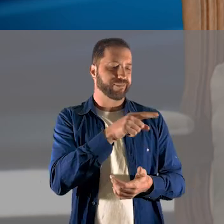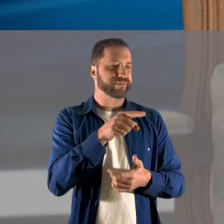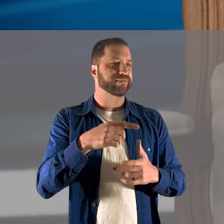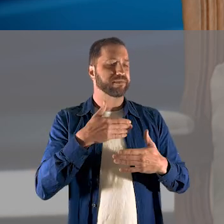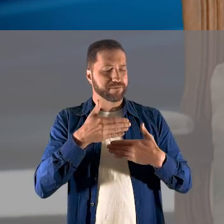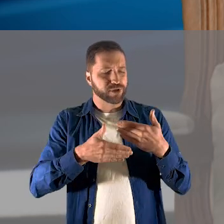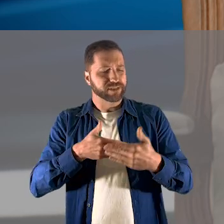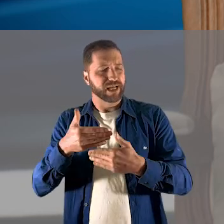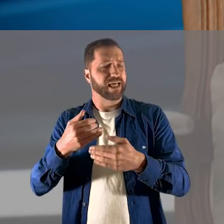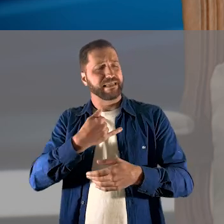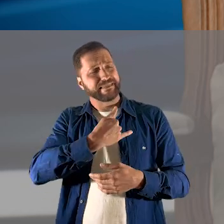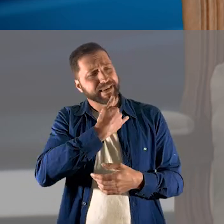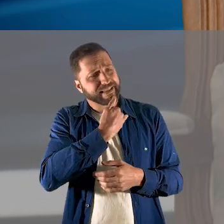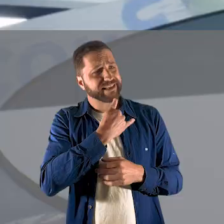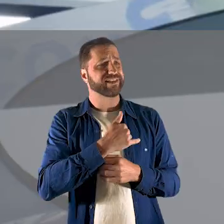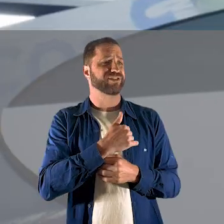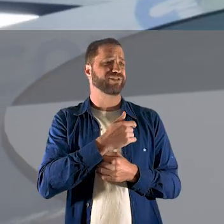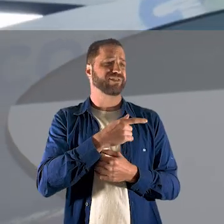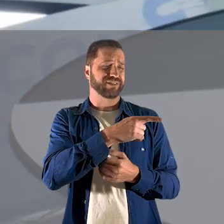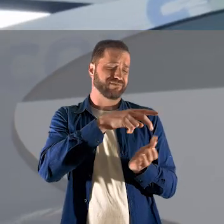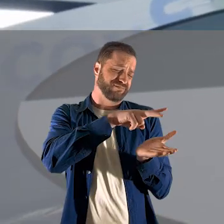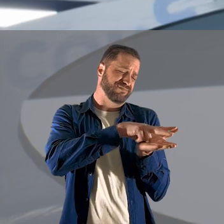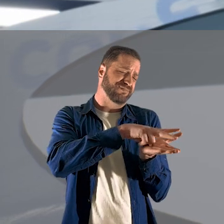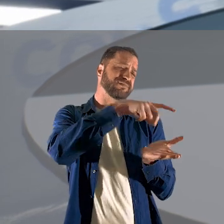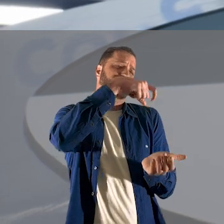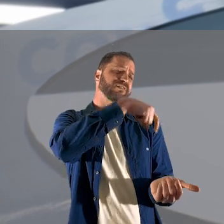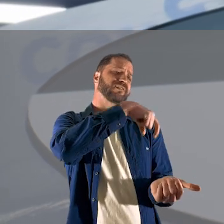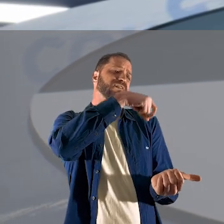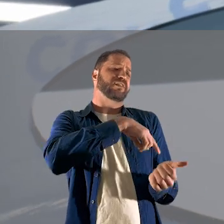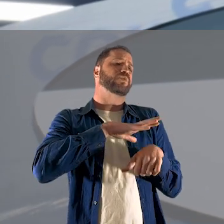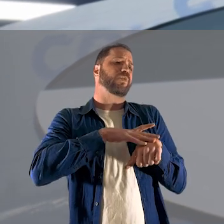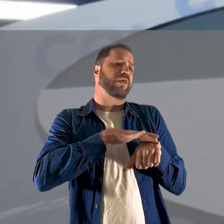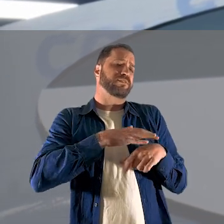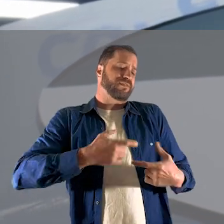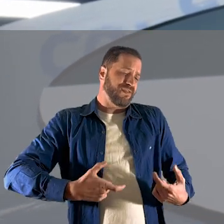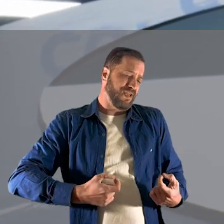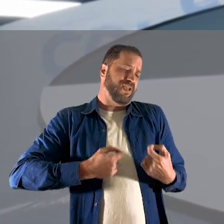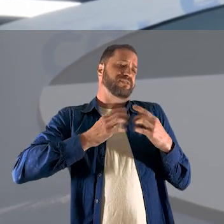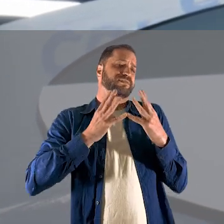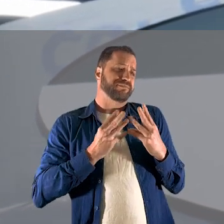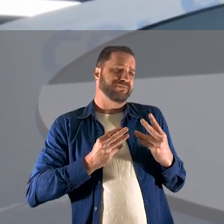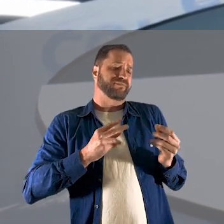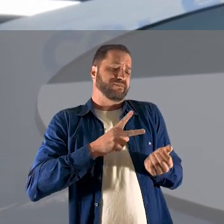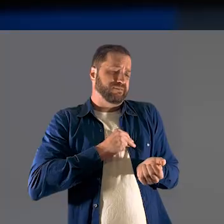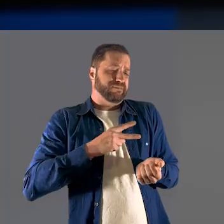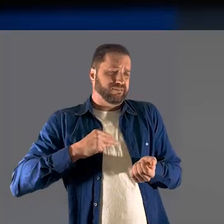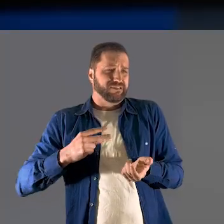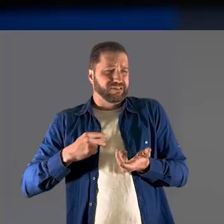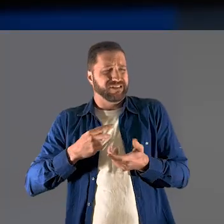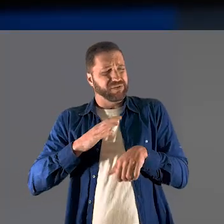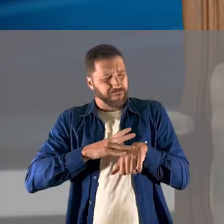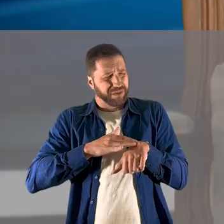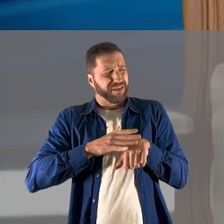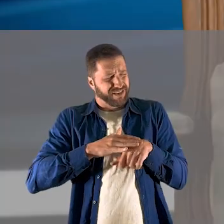eles estão no processo triste porque tá ali fazendo queimioterapia para uma doença muito